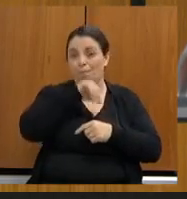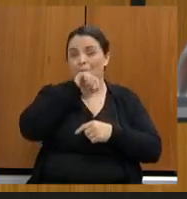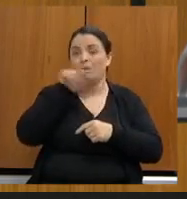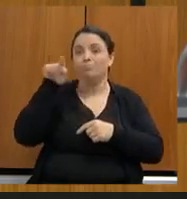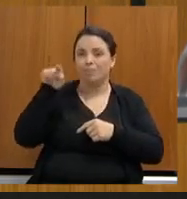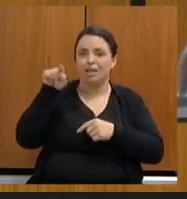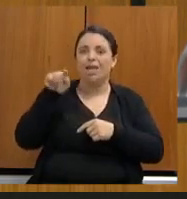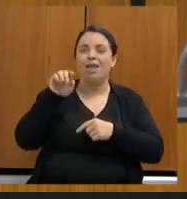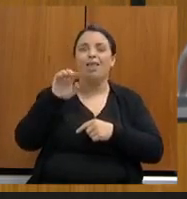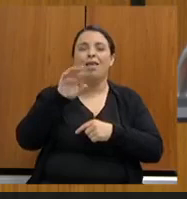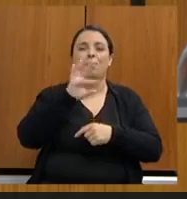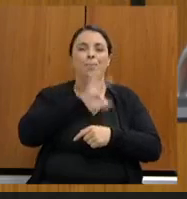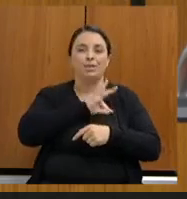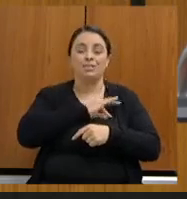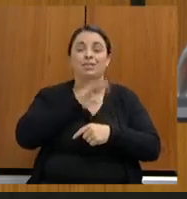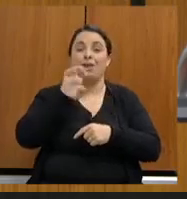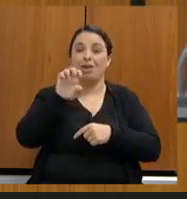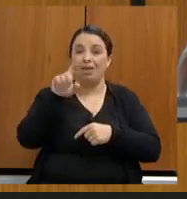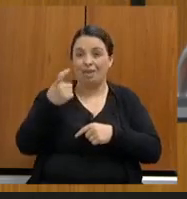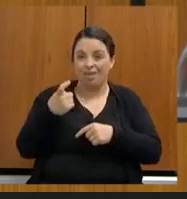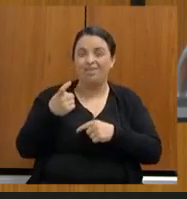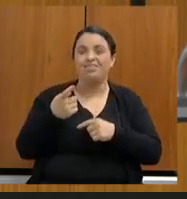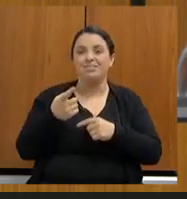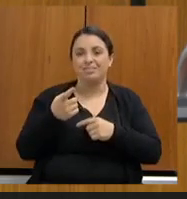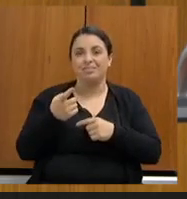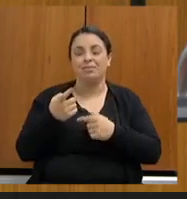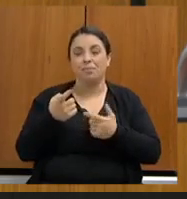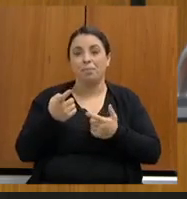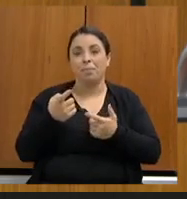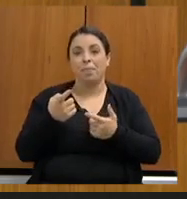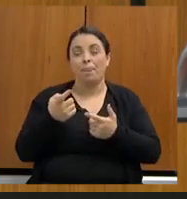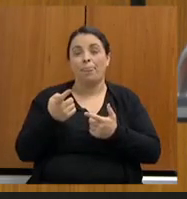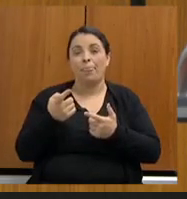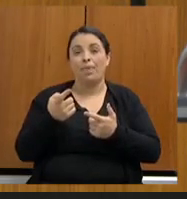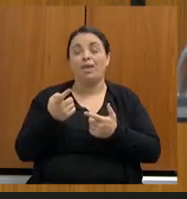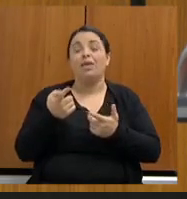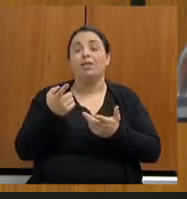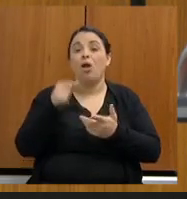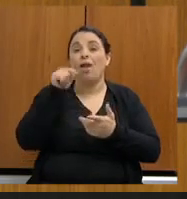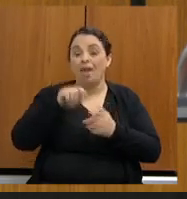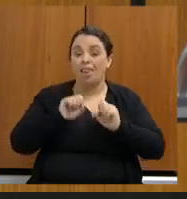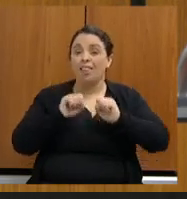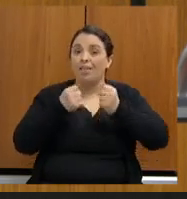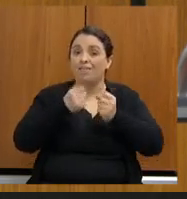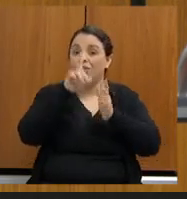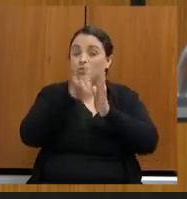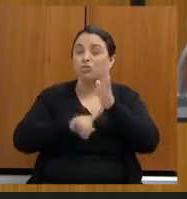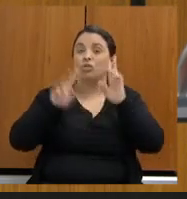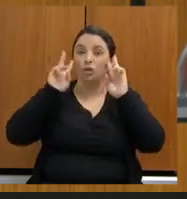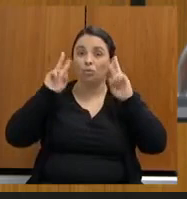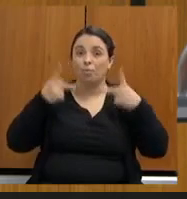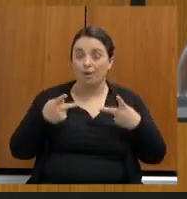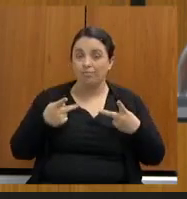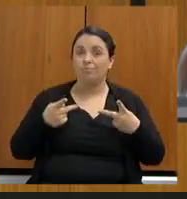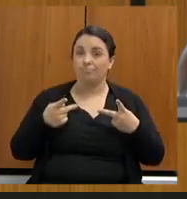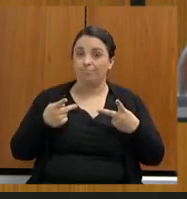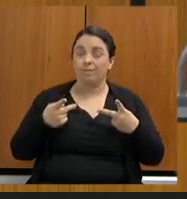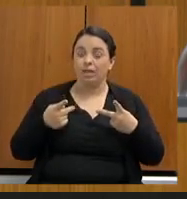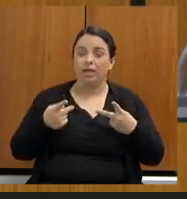que quem defende direito humano eu policial ele que tá na rua com peito dele é